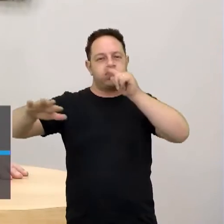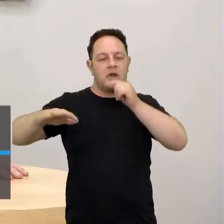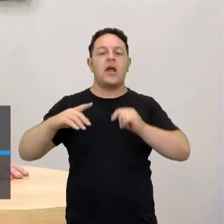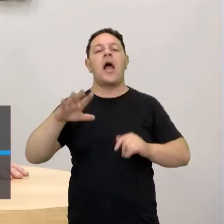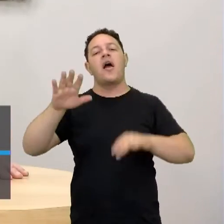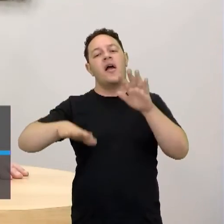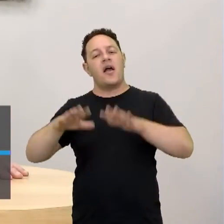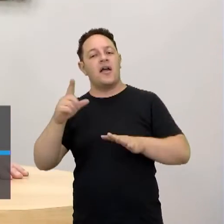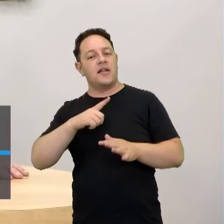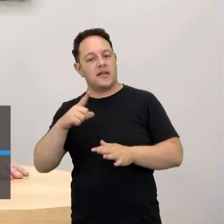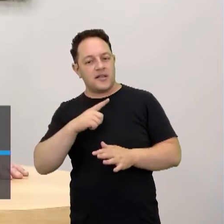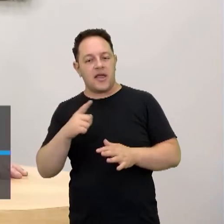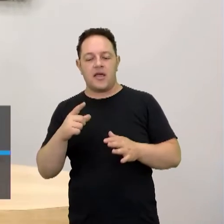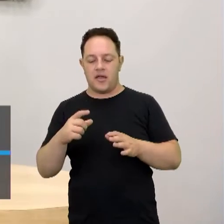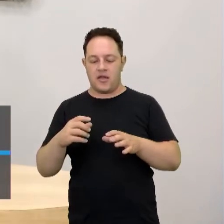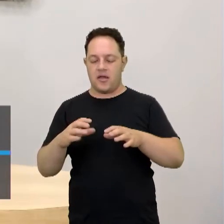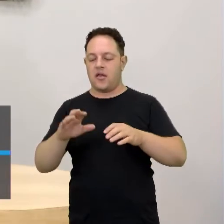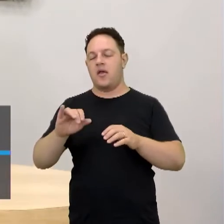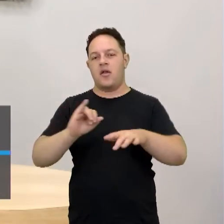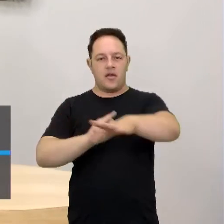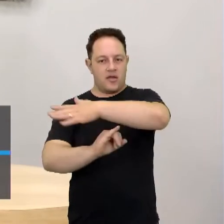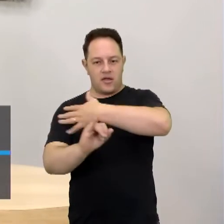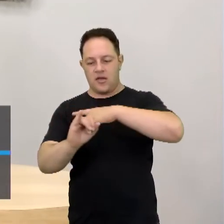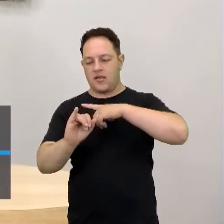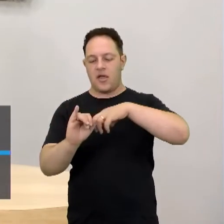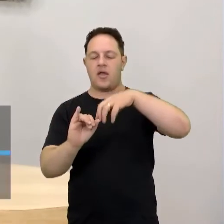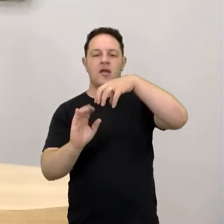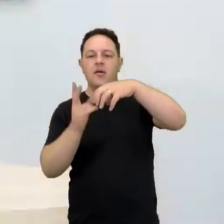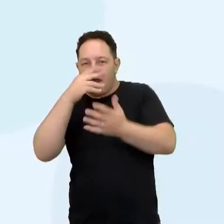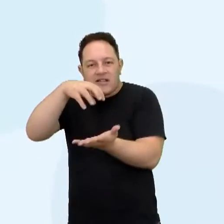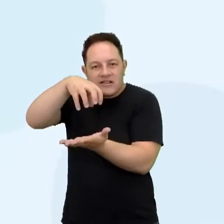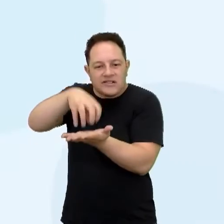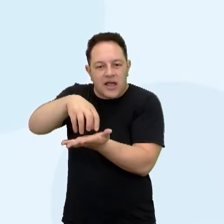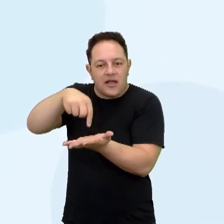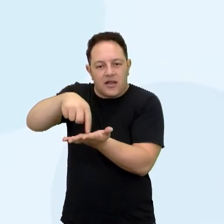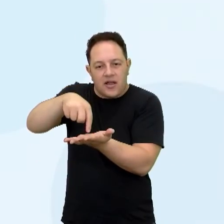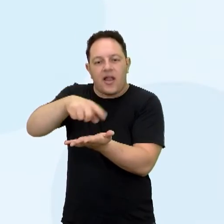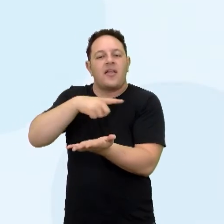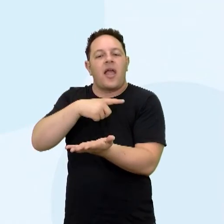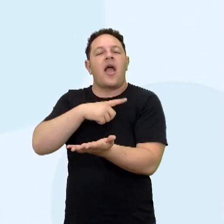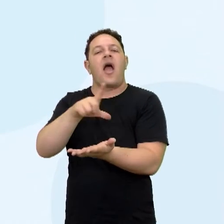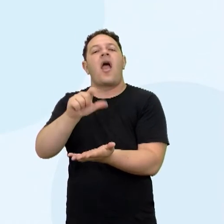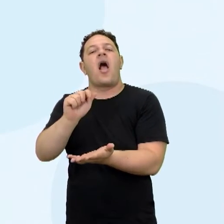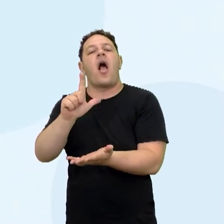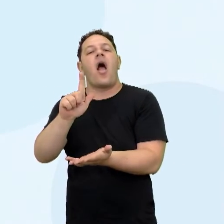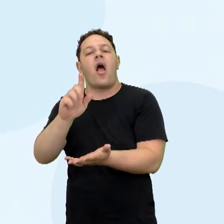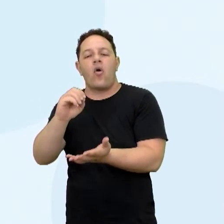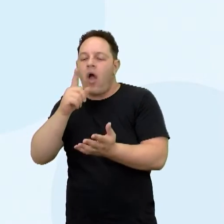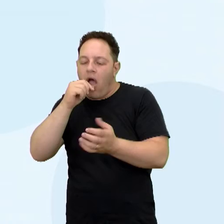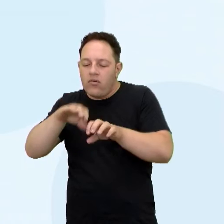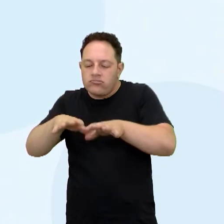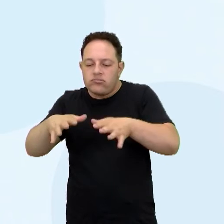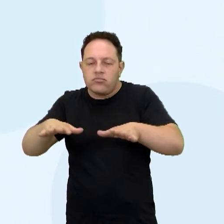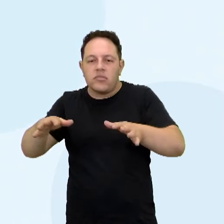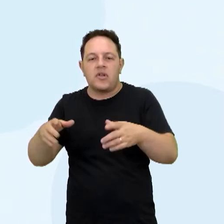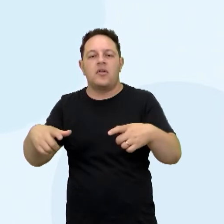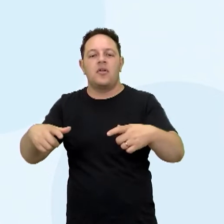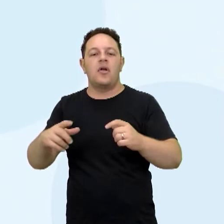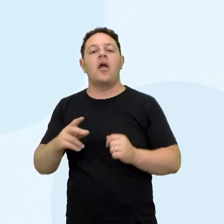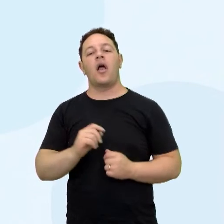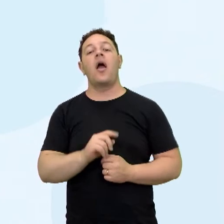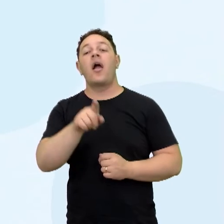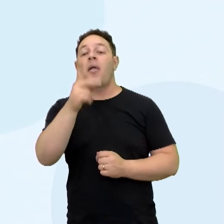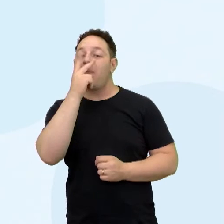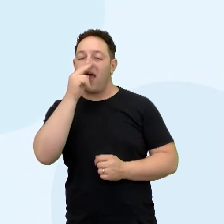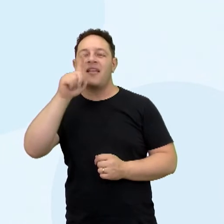vezes tem um lago no seu centro, né? Como aparece a imagem, né? Dá uma voltadinha na imagem só para, né, acrescentar. Muitos dizem que o atol tem um formato